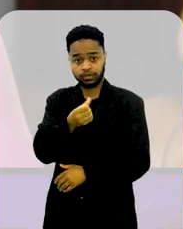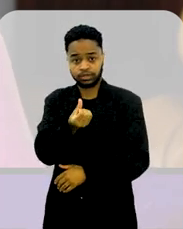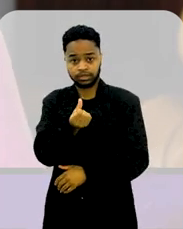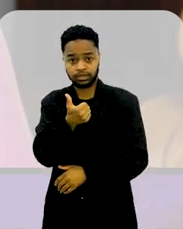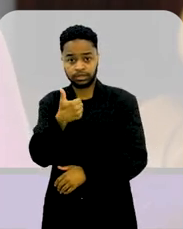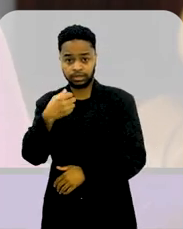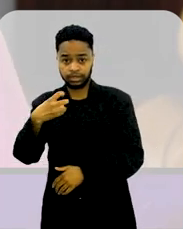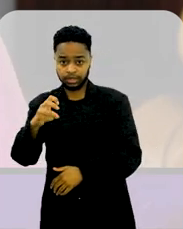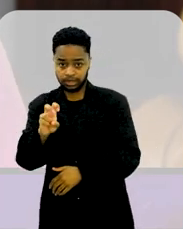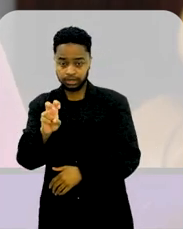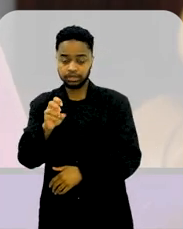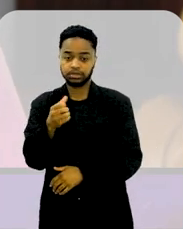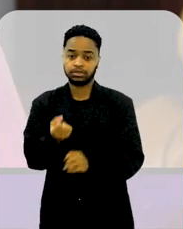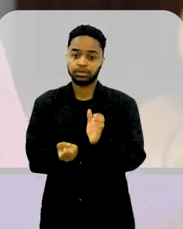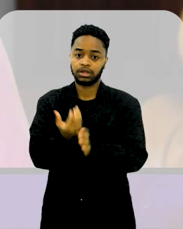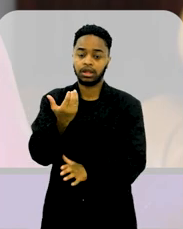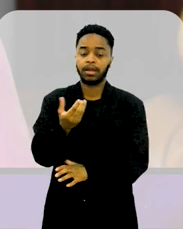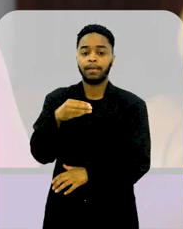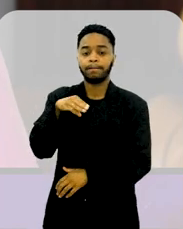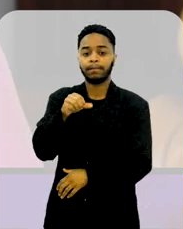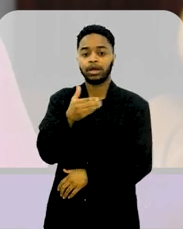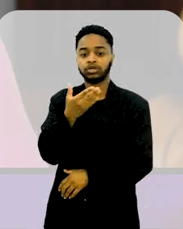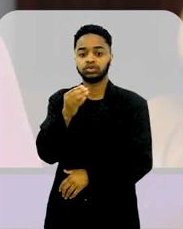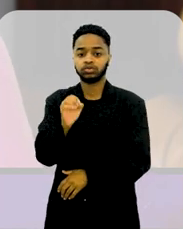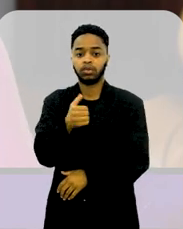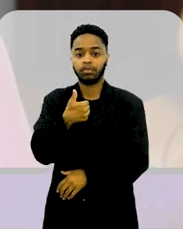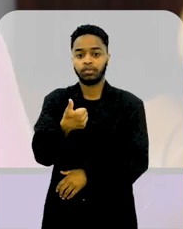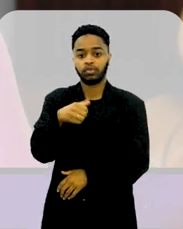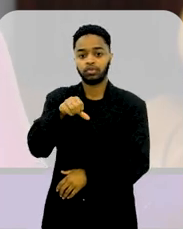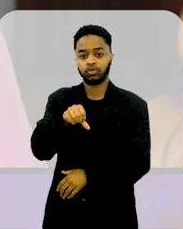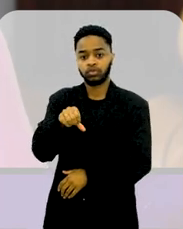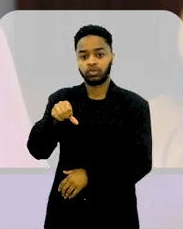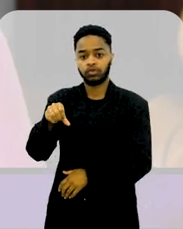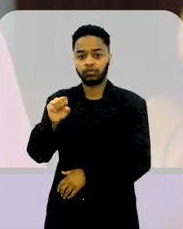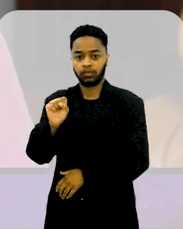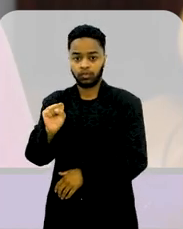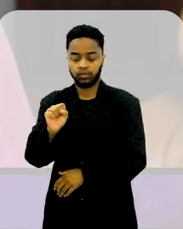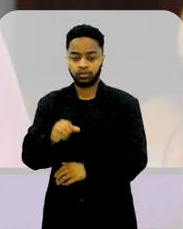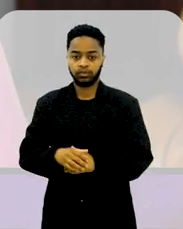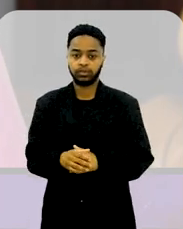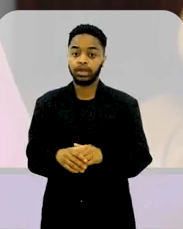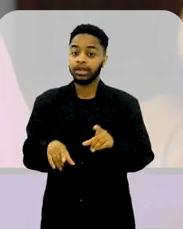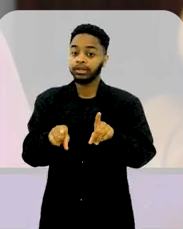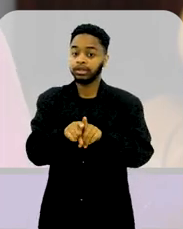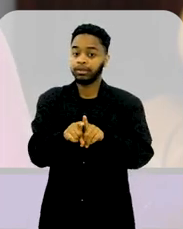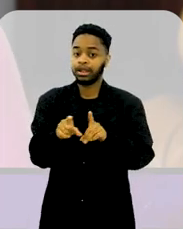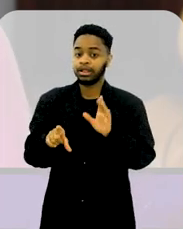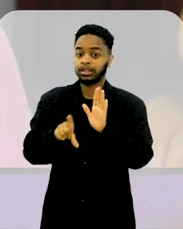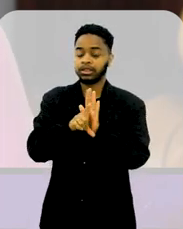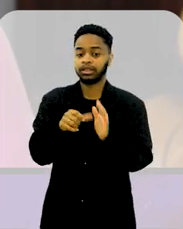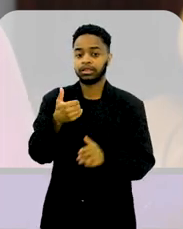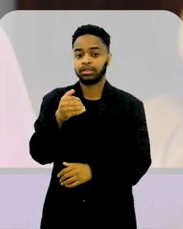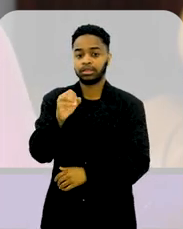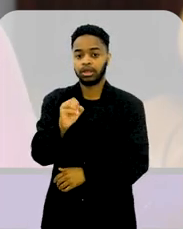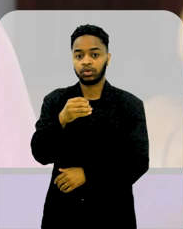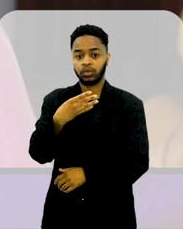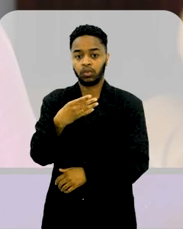9615 de mar Maro de de 1998 e também a lei